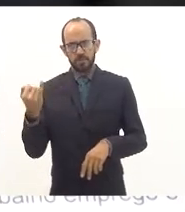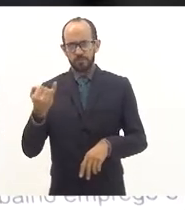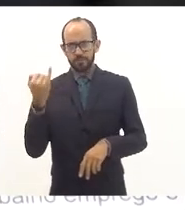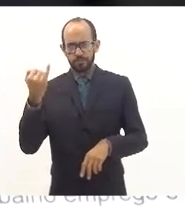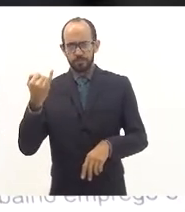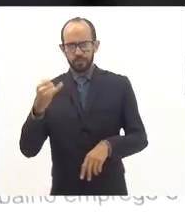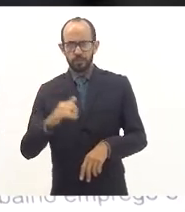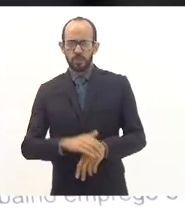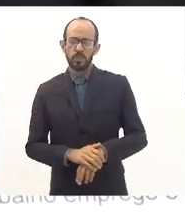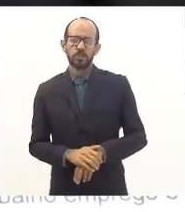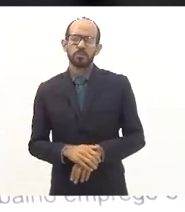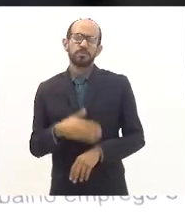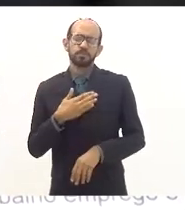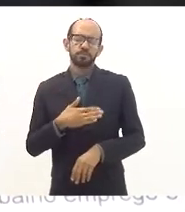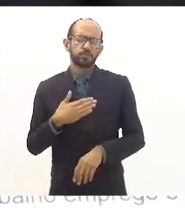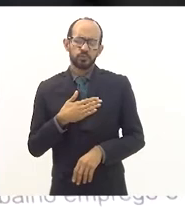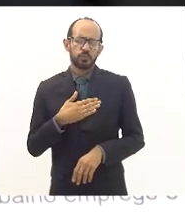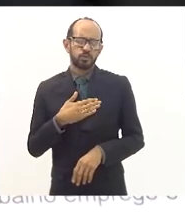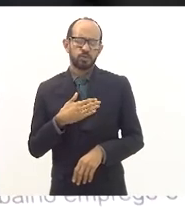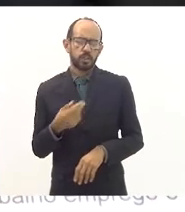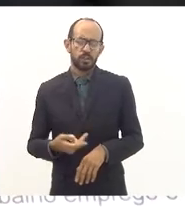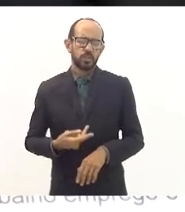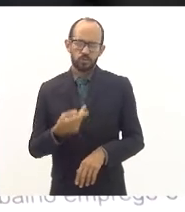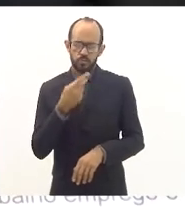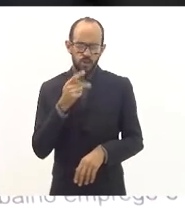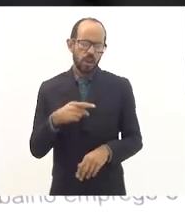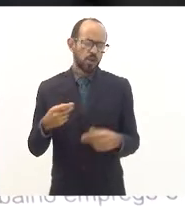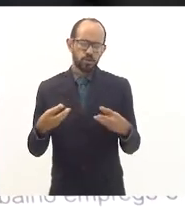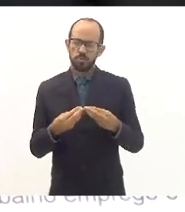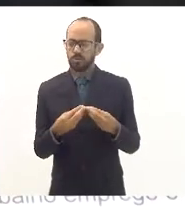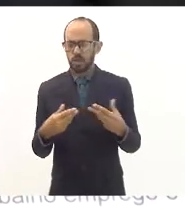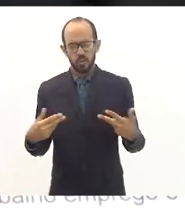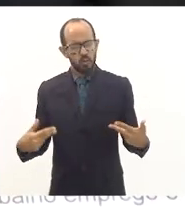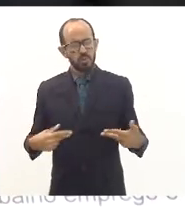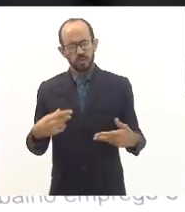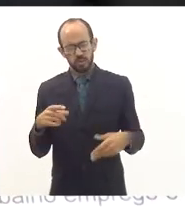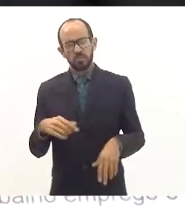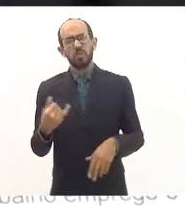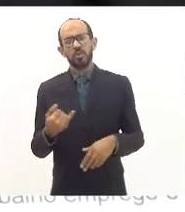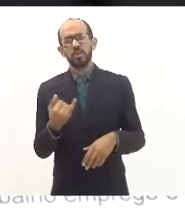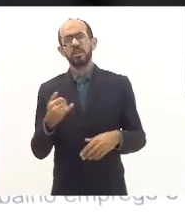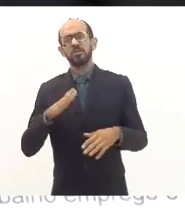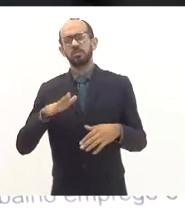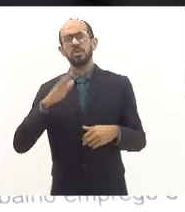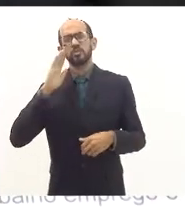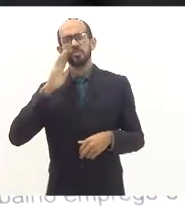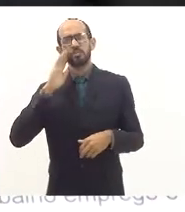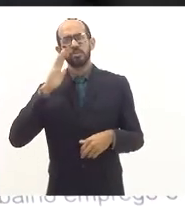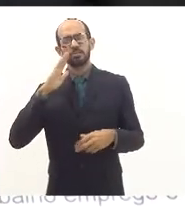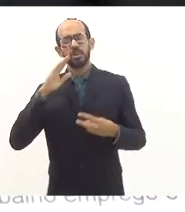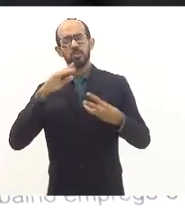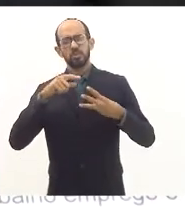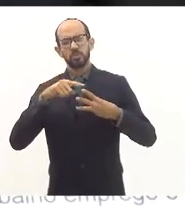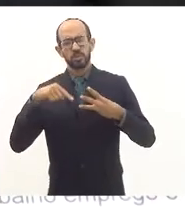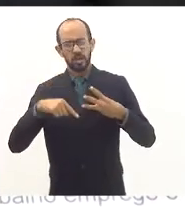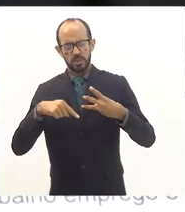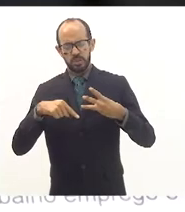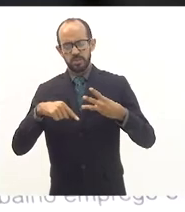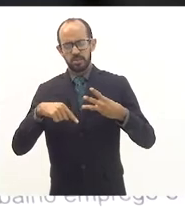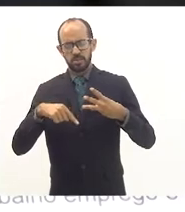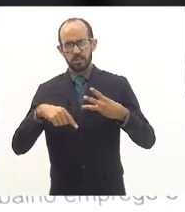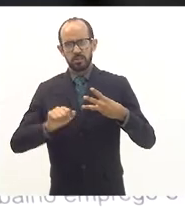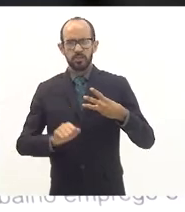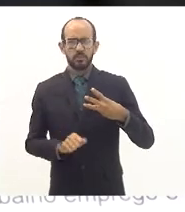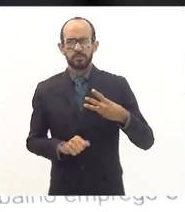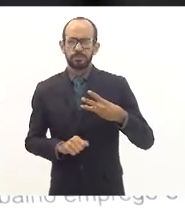destacar, diante de tantos e importantes pontos do ideário do Brizola, três pontos que eu acho que são, que